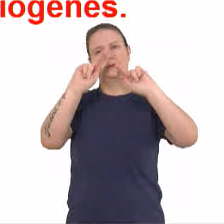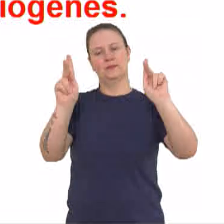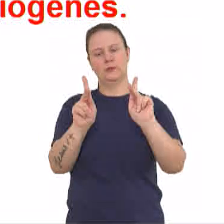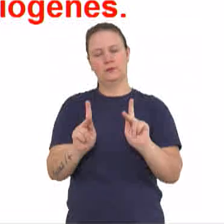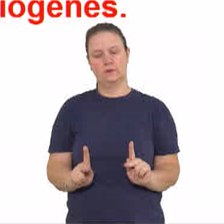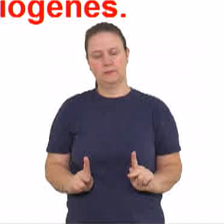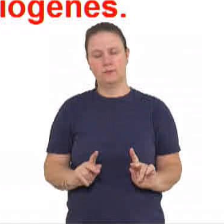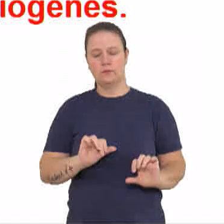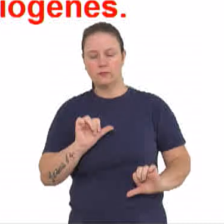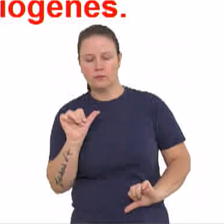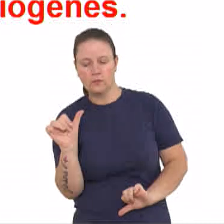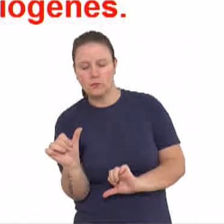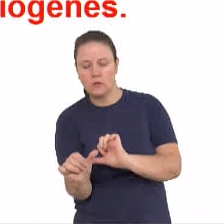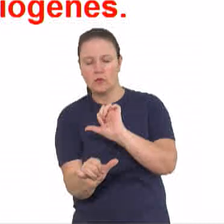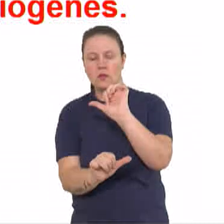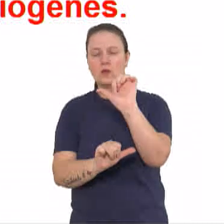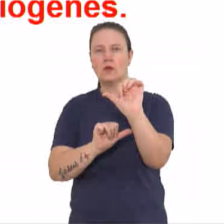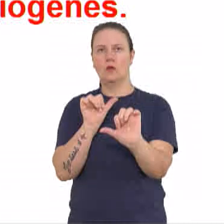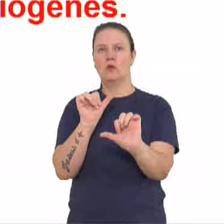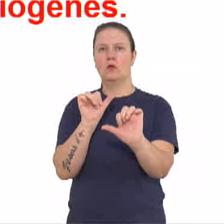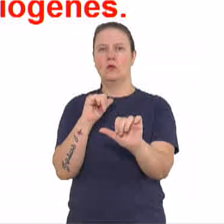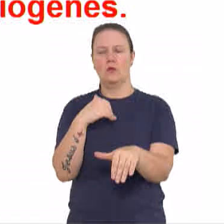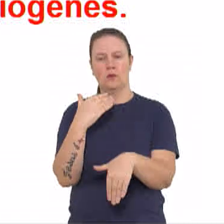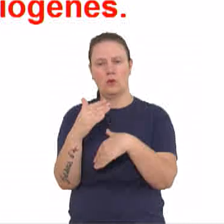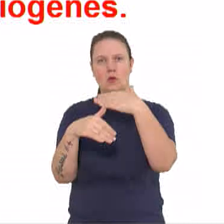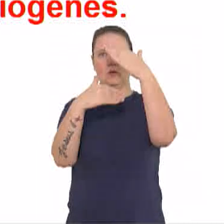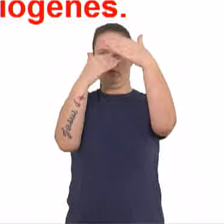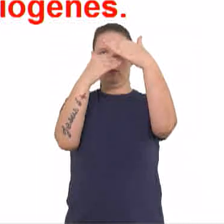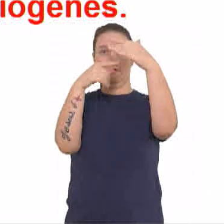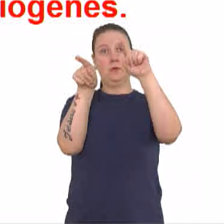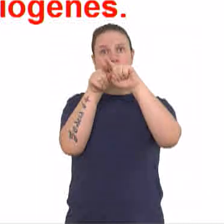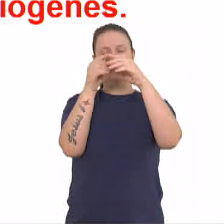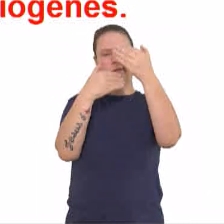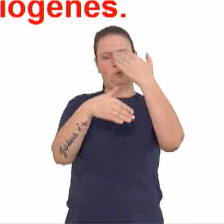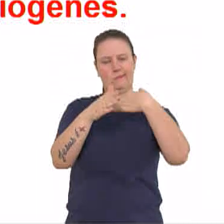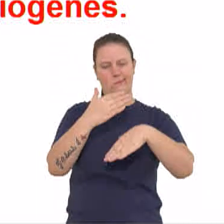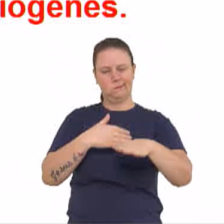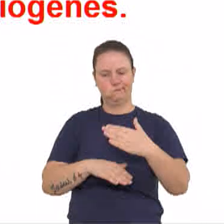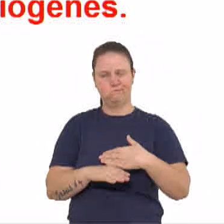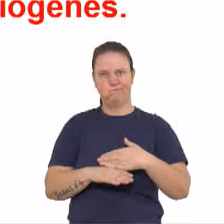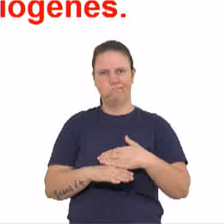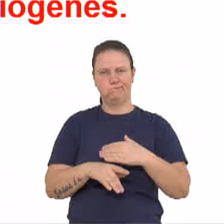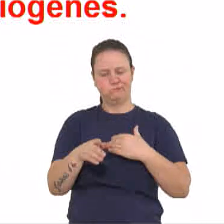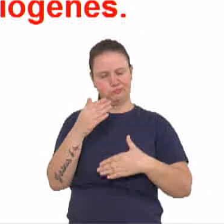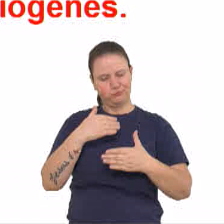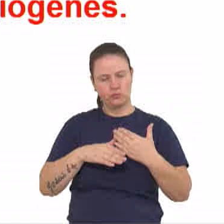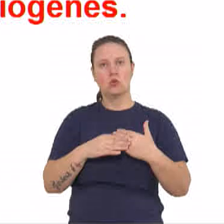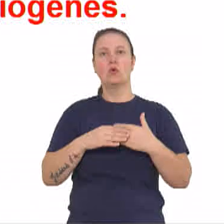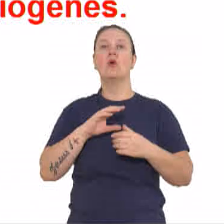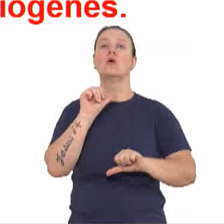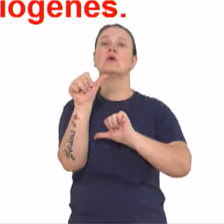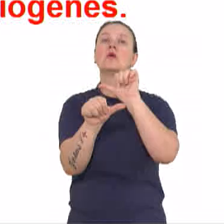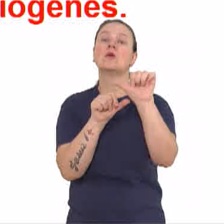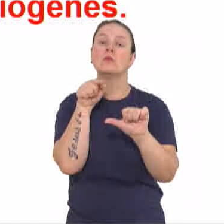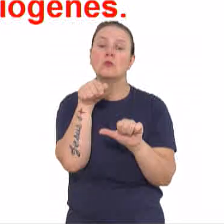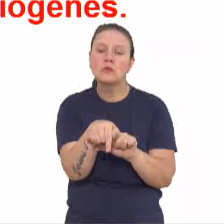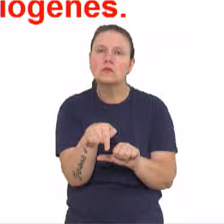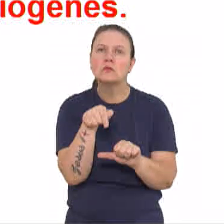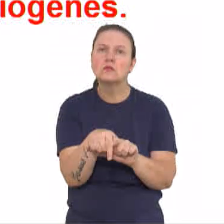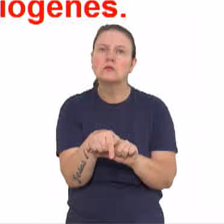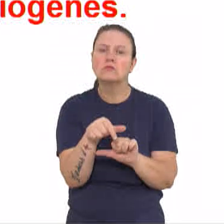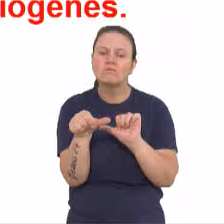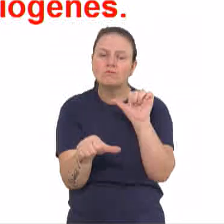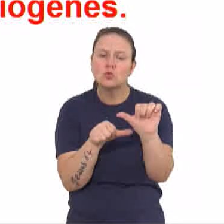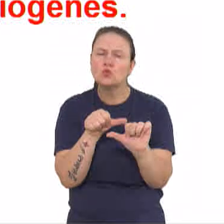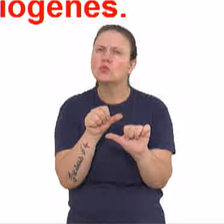um caminho para cima e para baixo. E segundo ela quem? A mudança. Segundo ela,